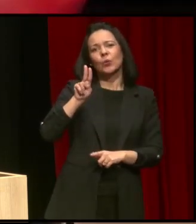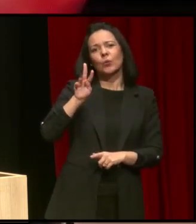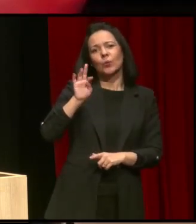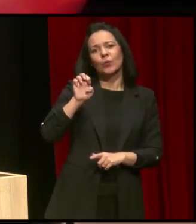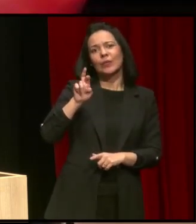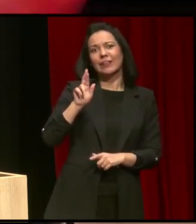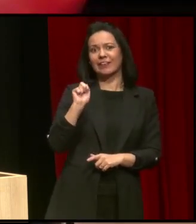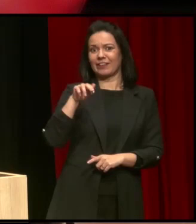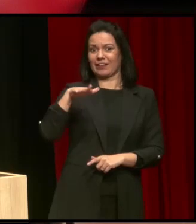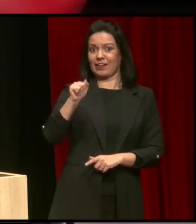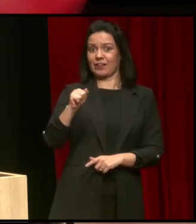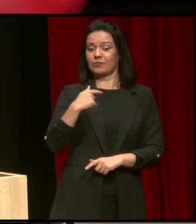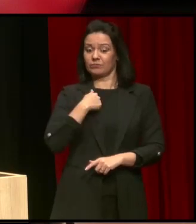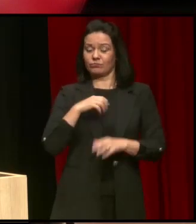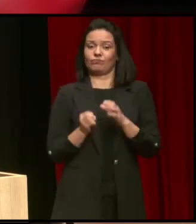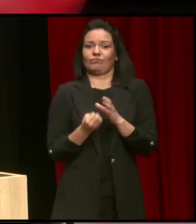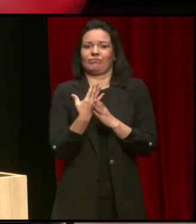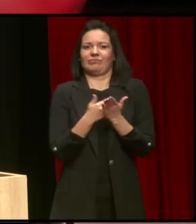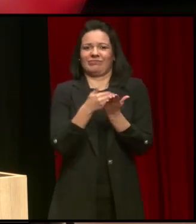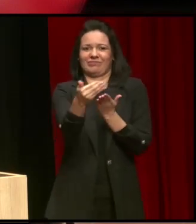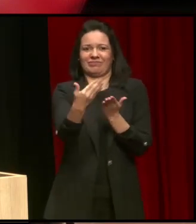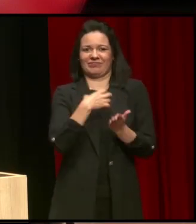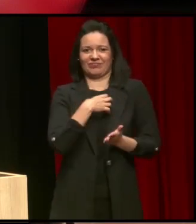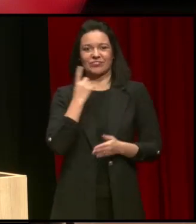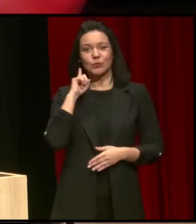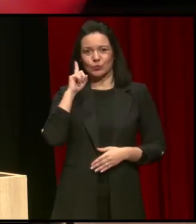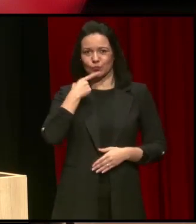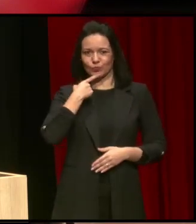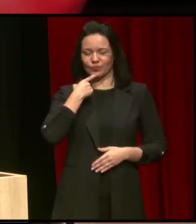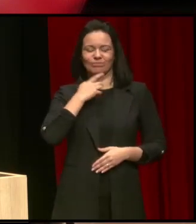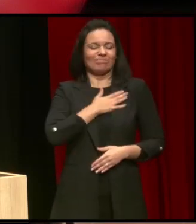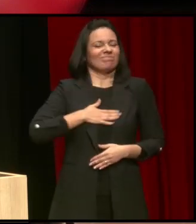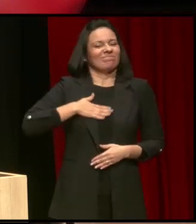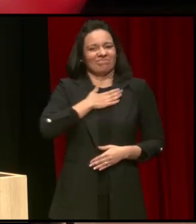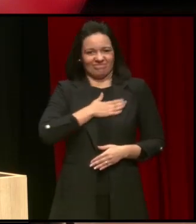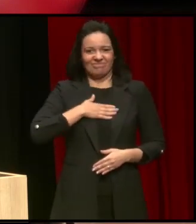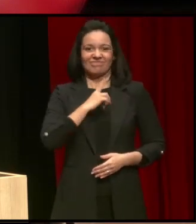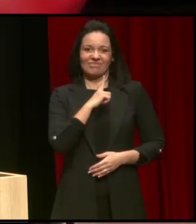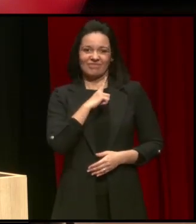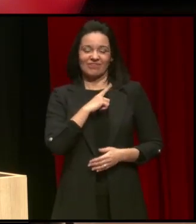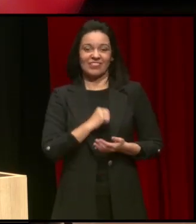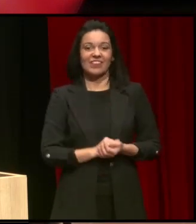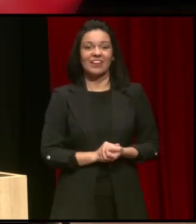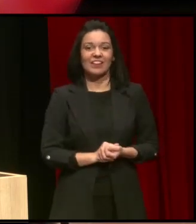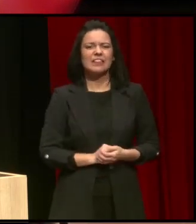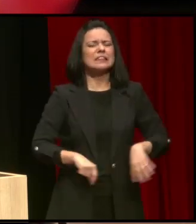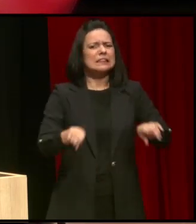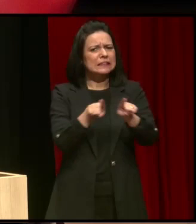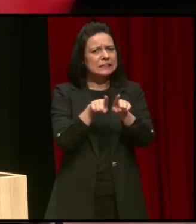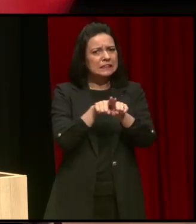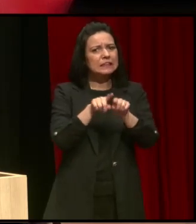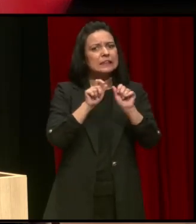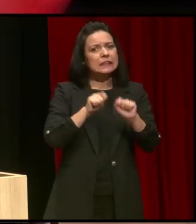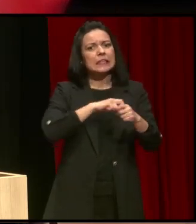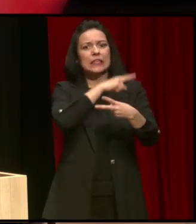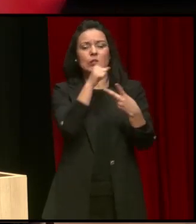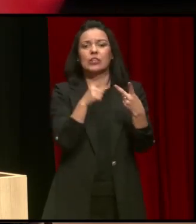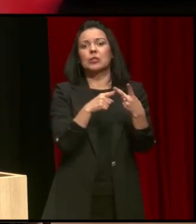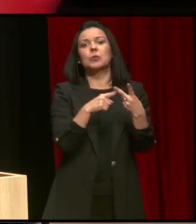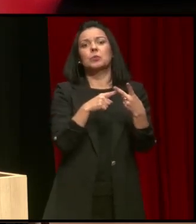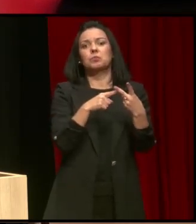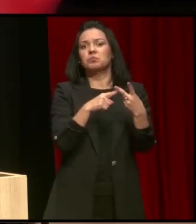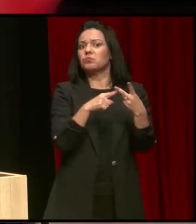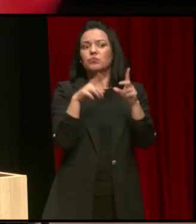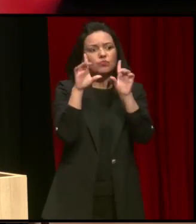trabalhar com surdos, eu tive esse privilégio de fazer isso. E a partir disso eu comecei a trabalhar com outras